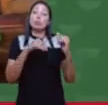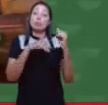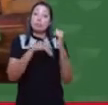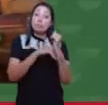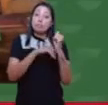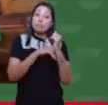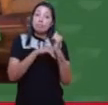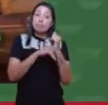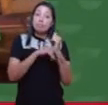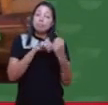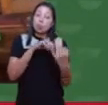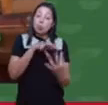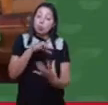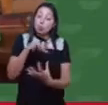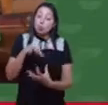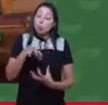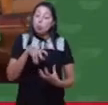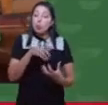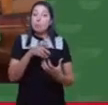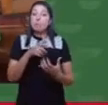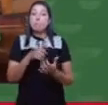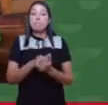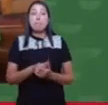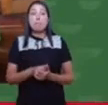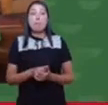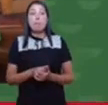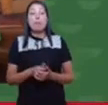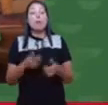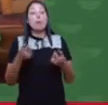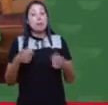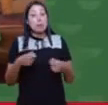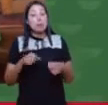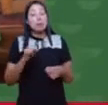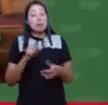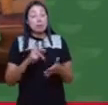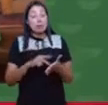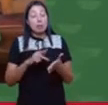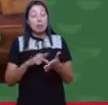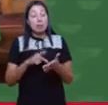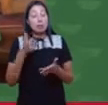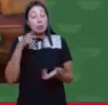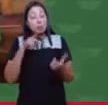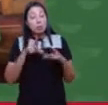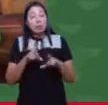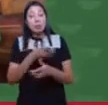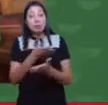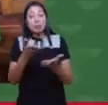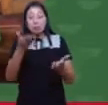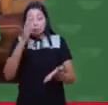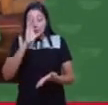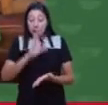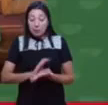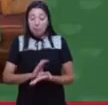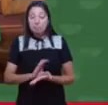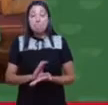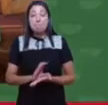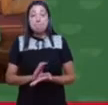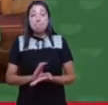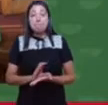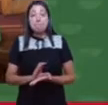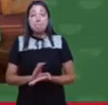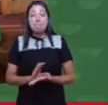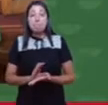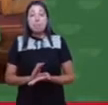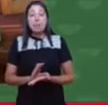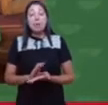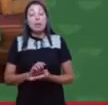secreto, universal, ele precisa ser garantido ao cidadão. E é preciso